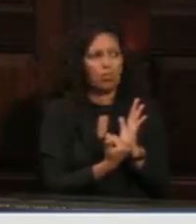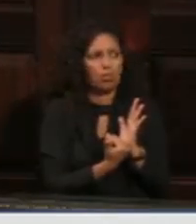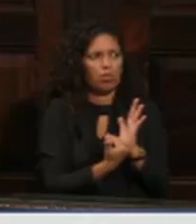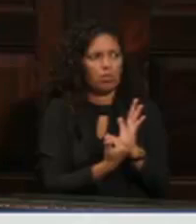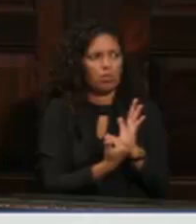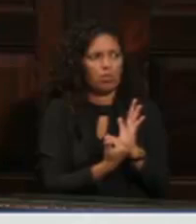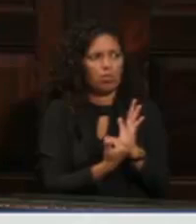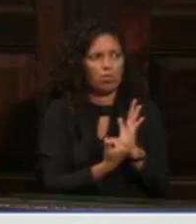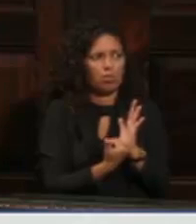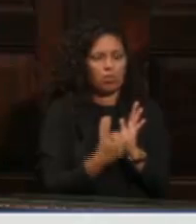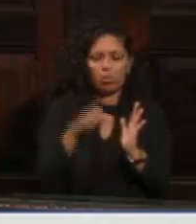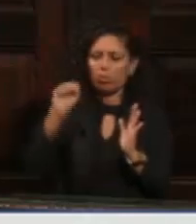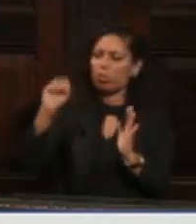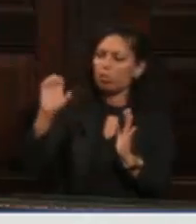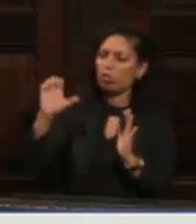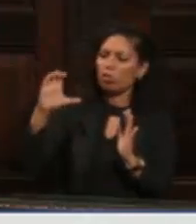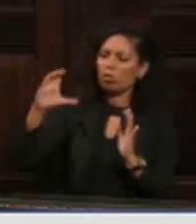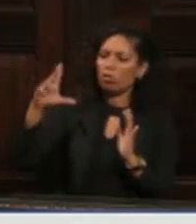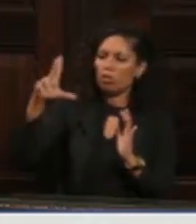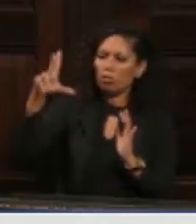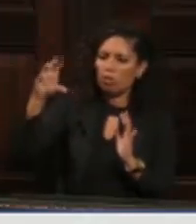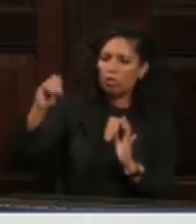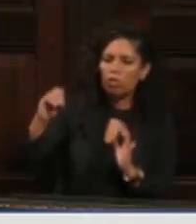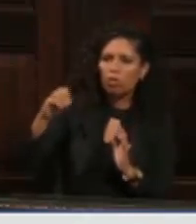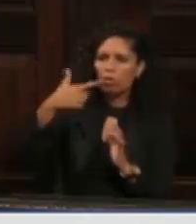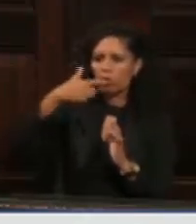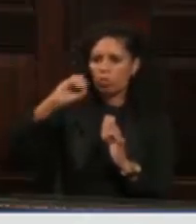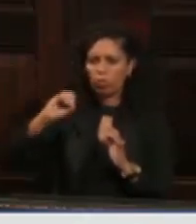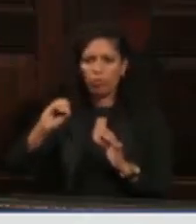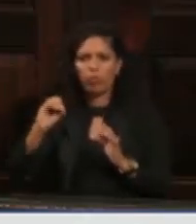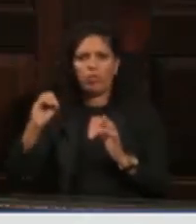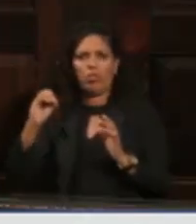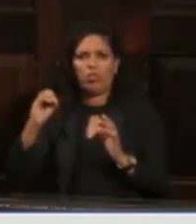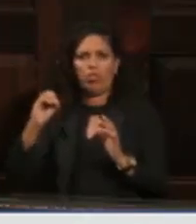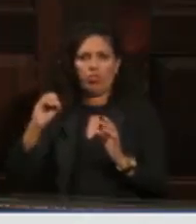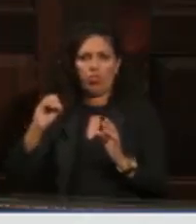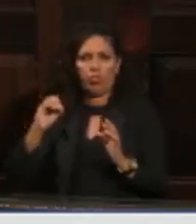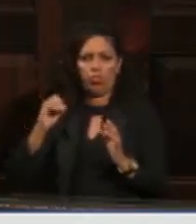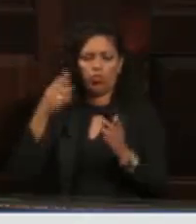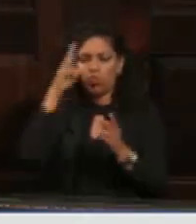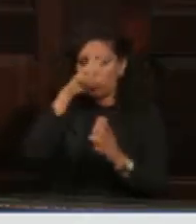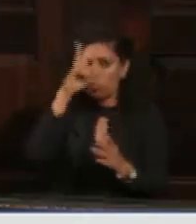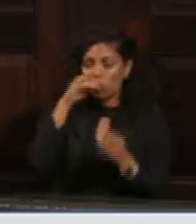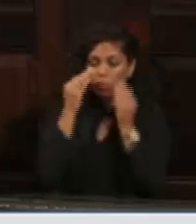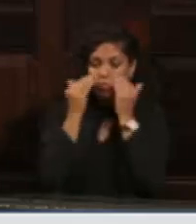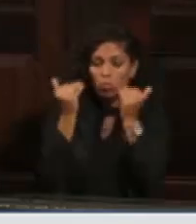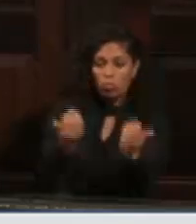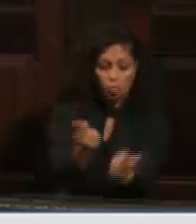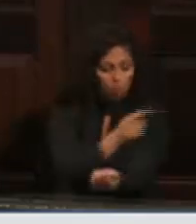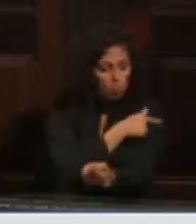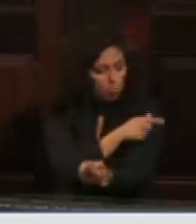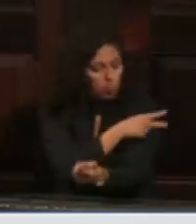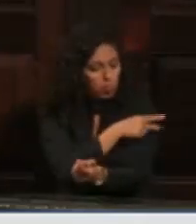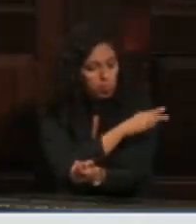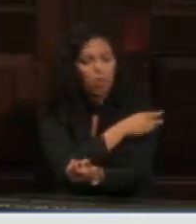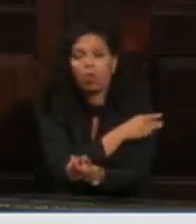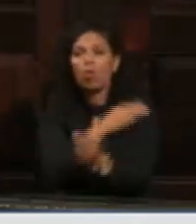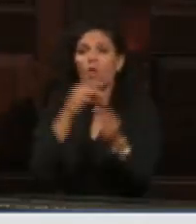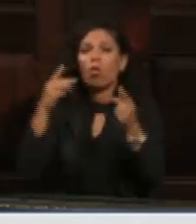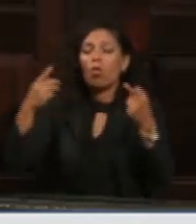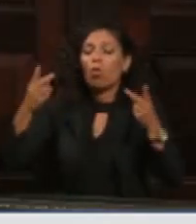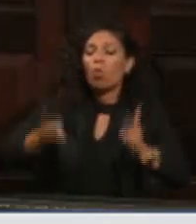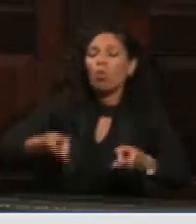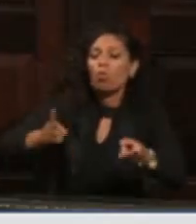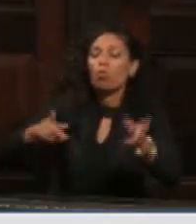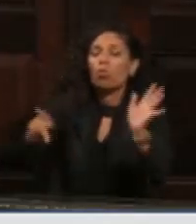do século XXI, que nós temos ainda um ensino médio ultra elitizado, ainda temos déficits importantíssimos na aprendizagem de alunos